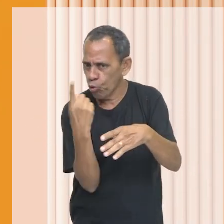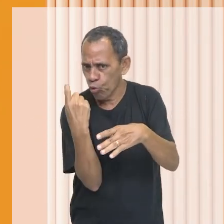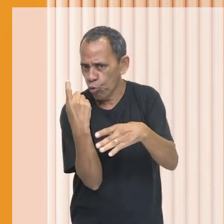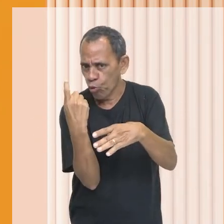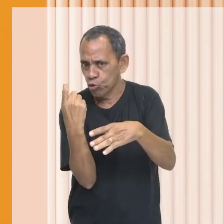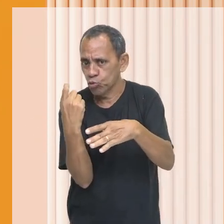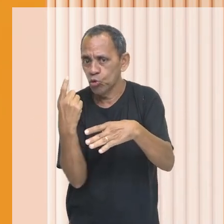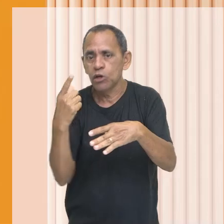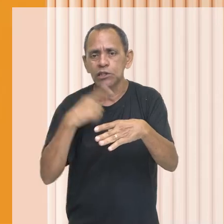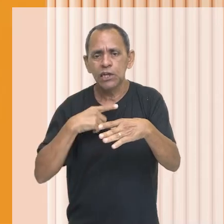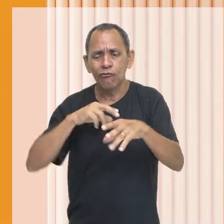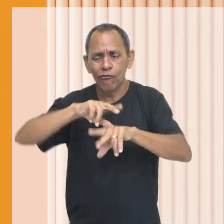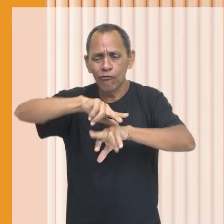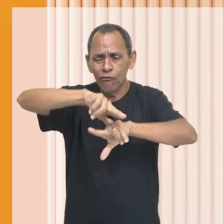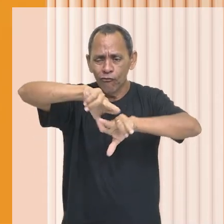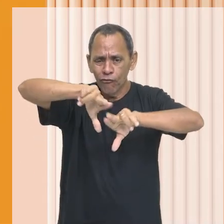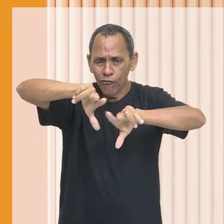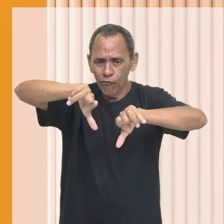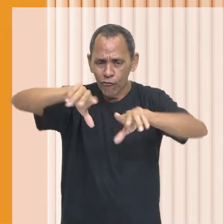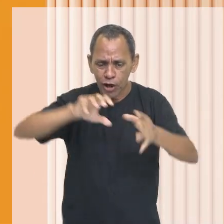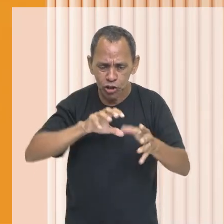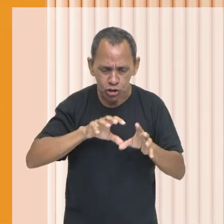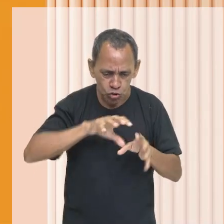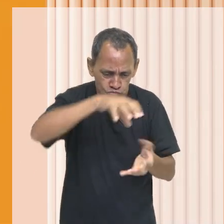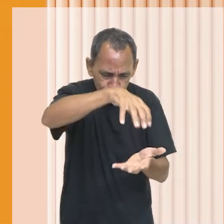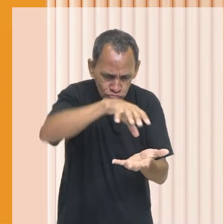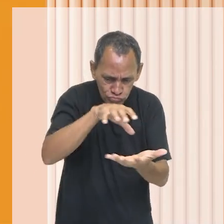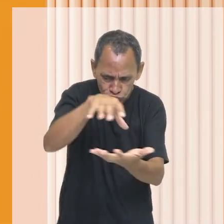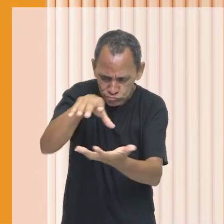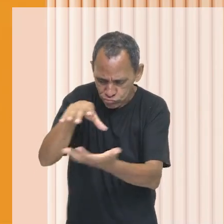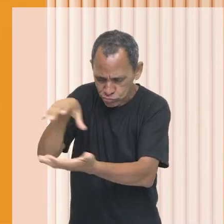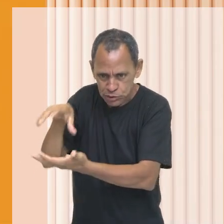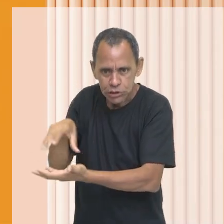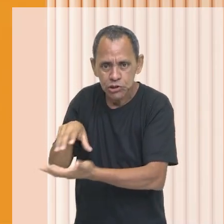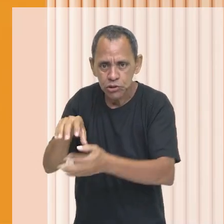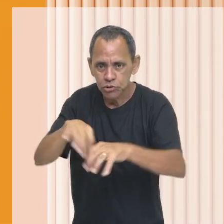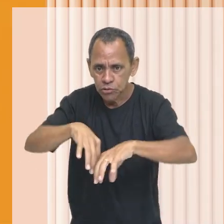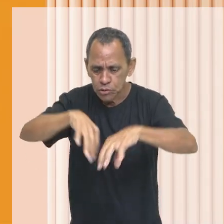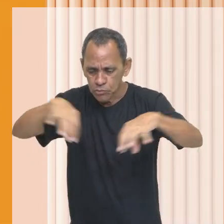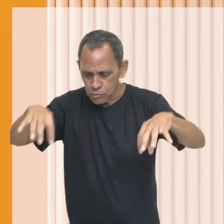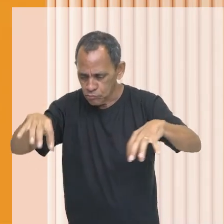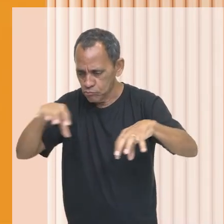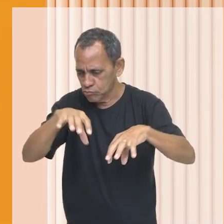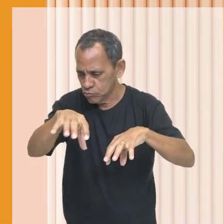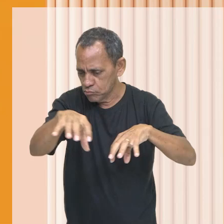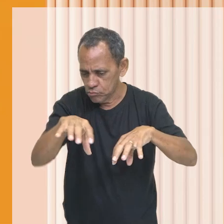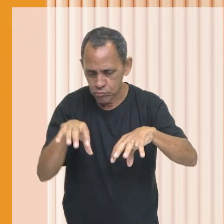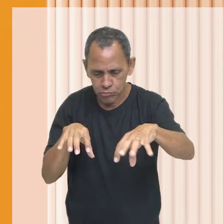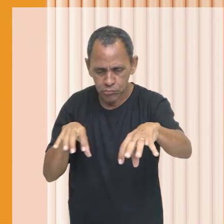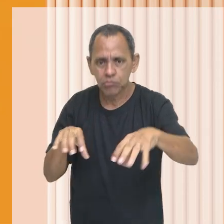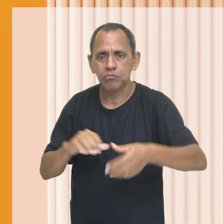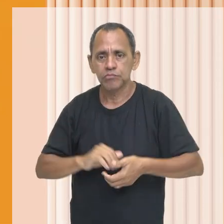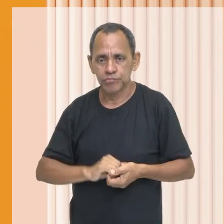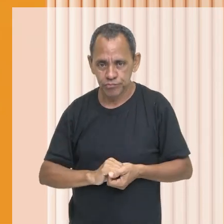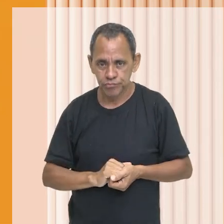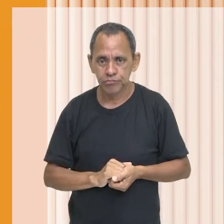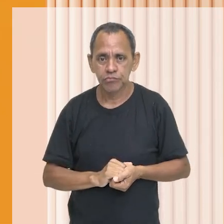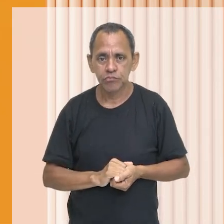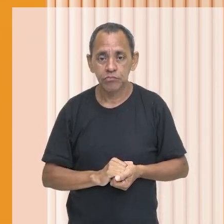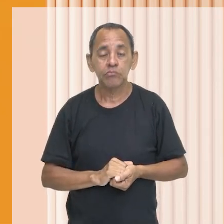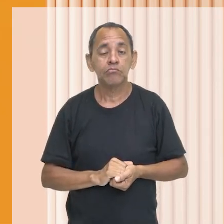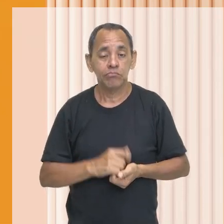certas divisões, por isso estratificada. Então é uma população, uma civilização